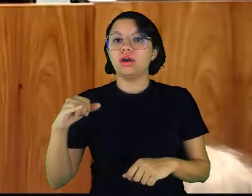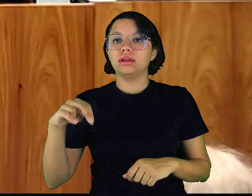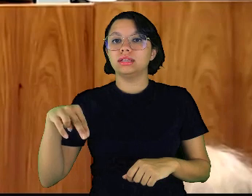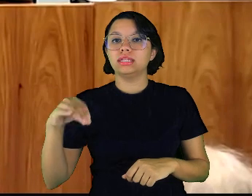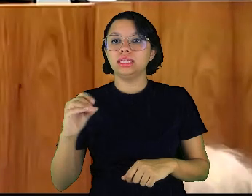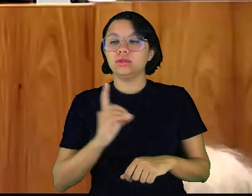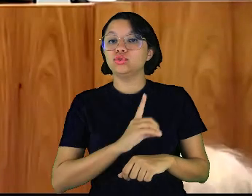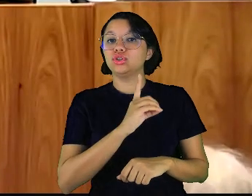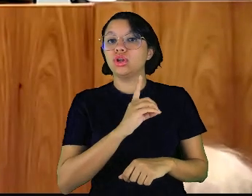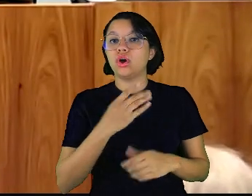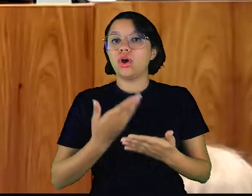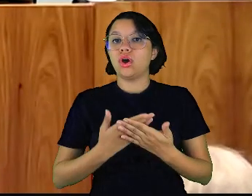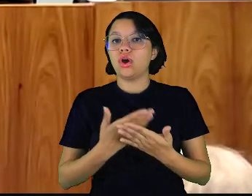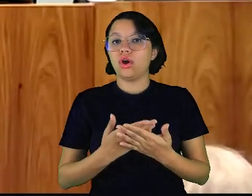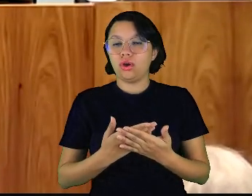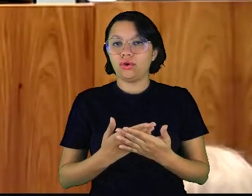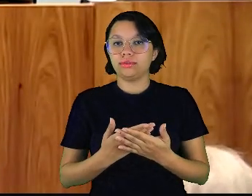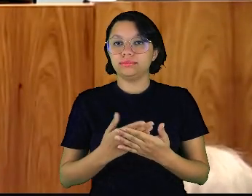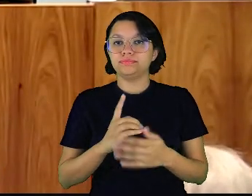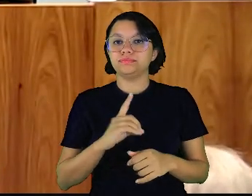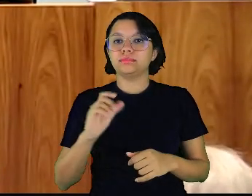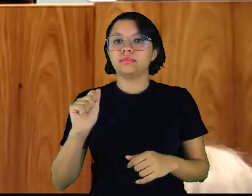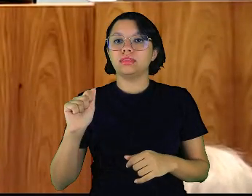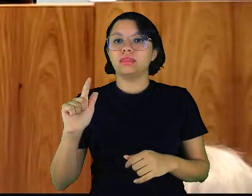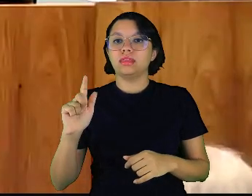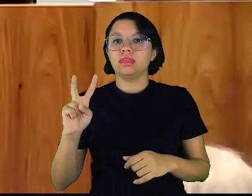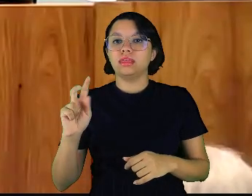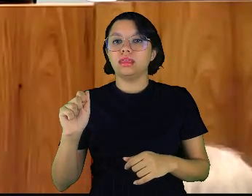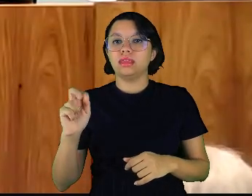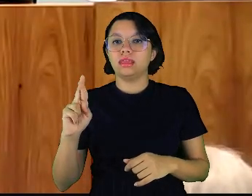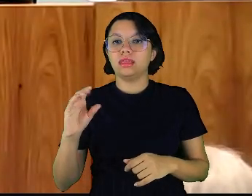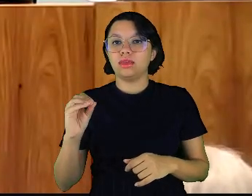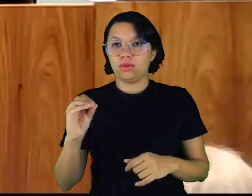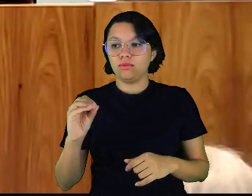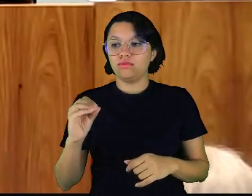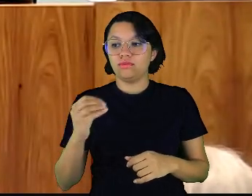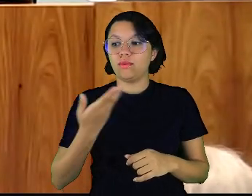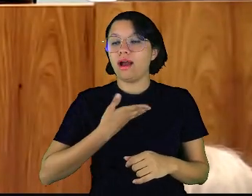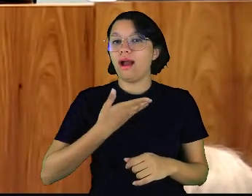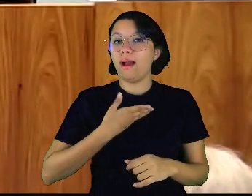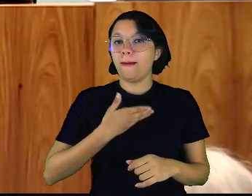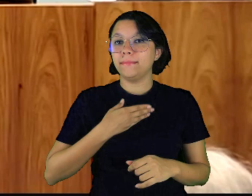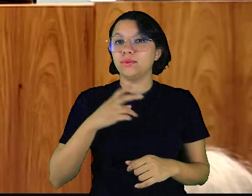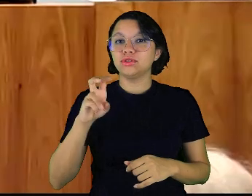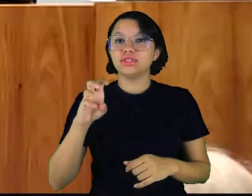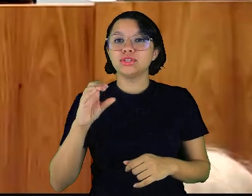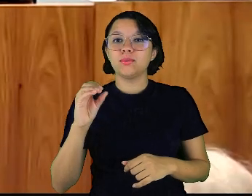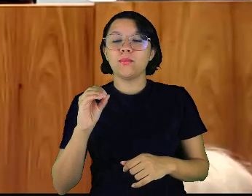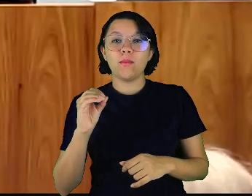da escola, doutor Álvaro Noga, meu amigo de quase meio século, que eu